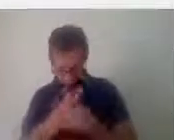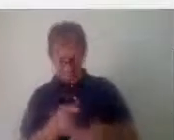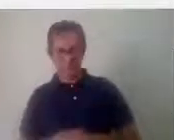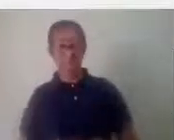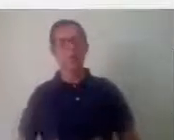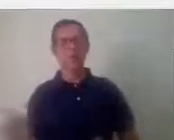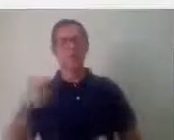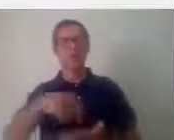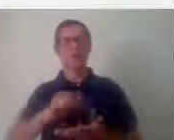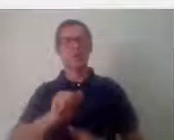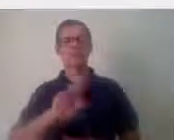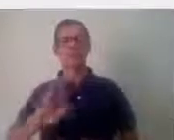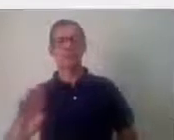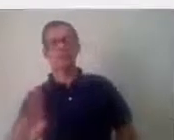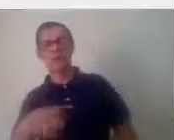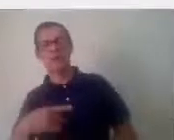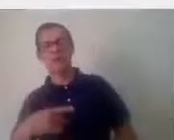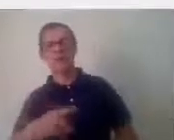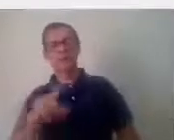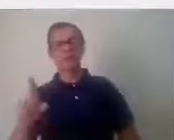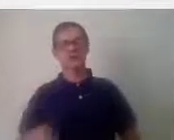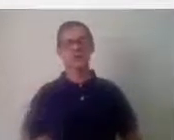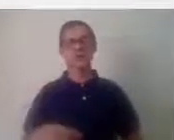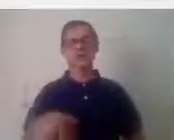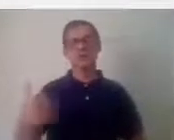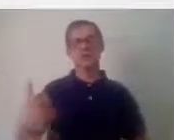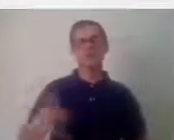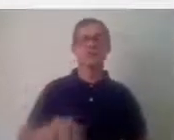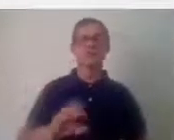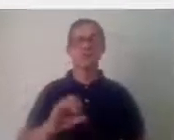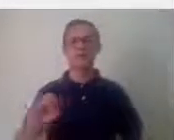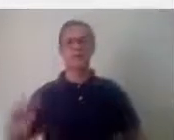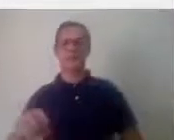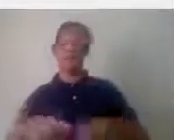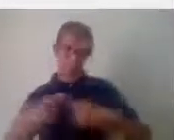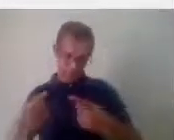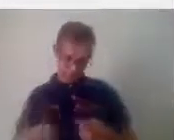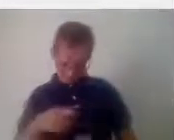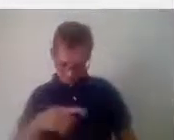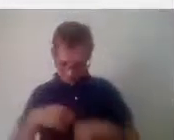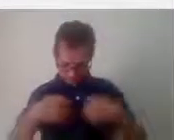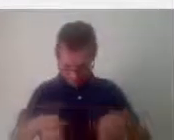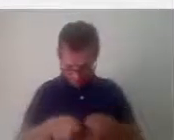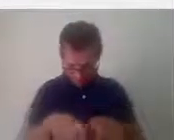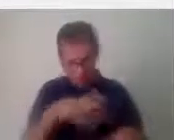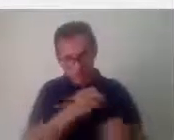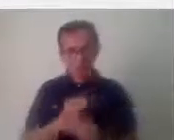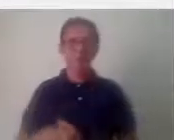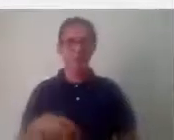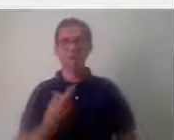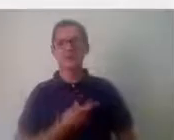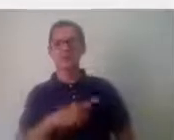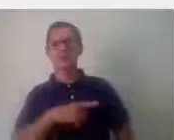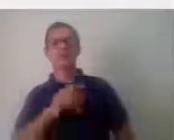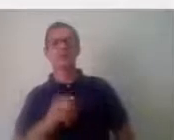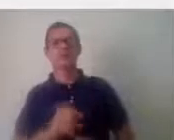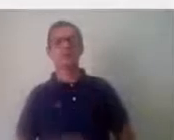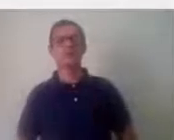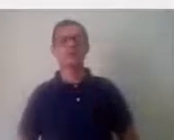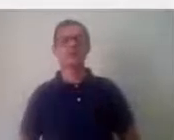o ponto AB, onde as suas derivadas de primeira ordem zeram. E aí você precisa calcular o que nós denominamos